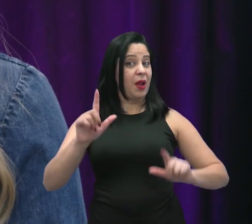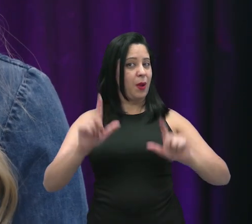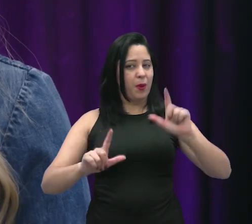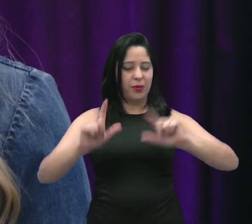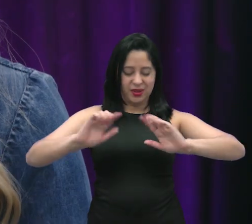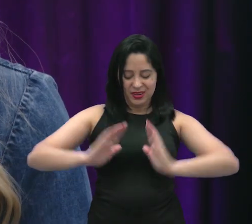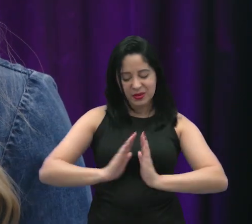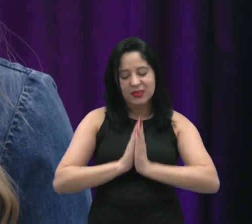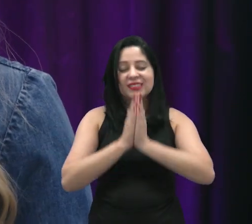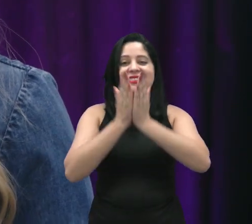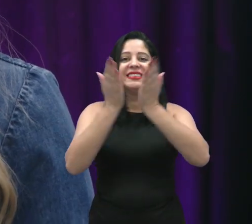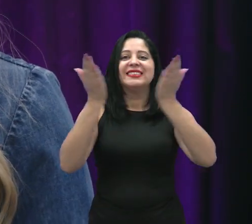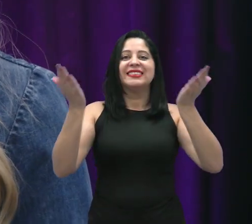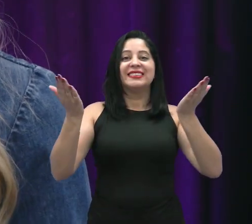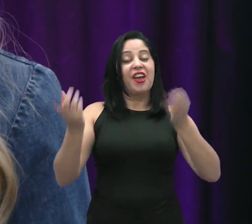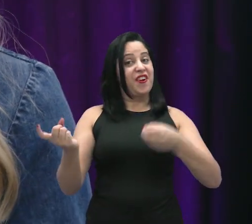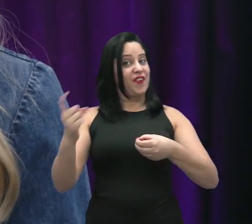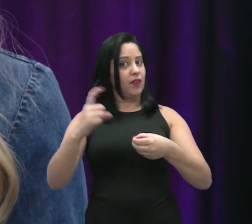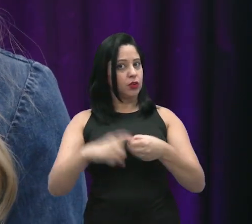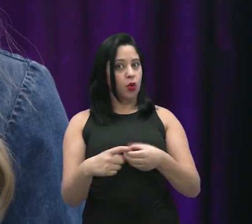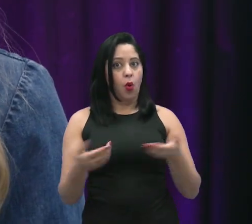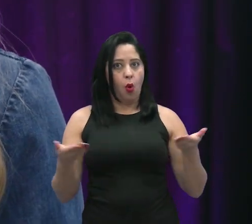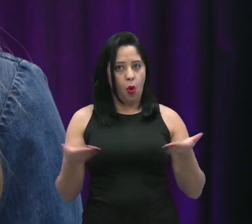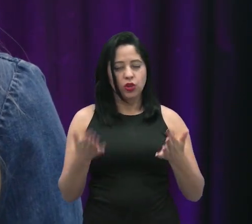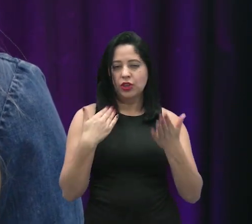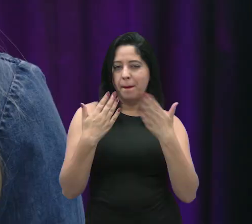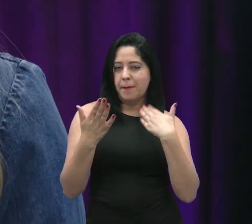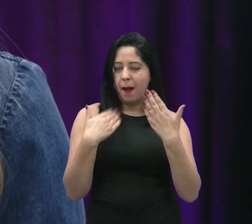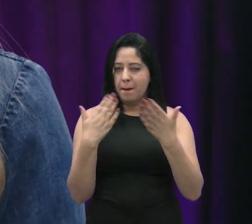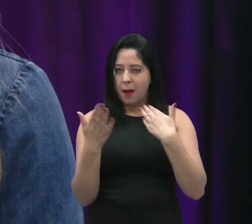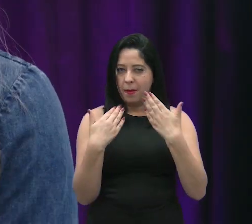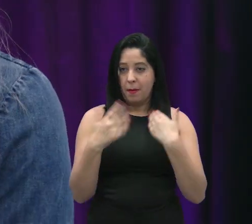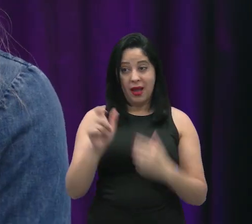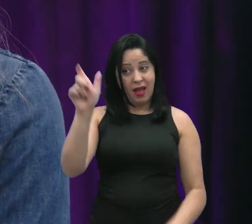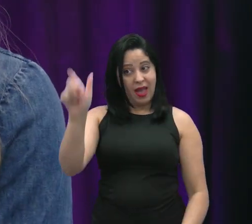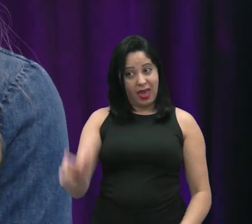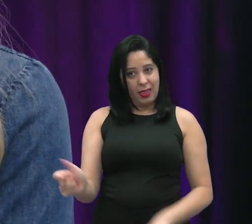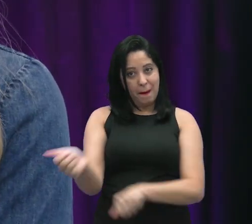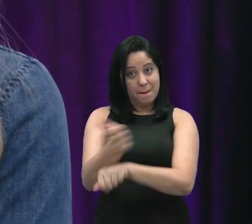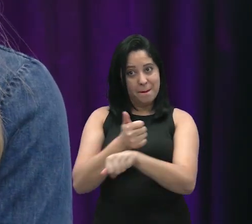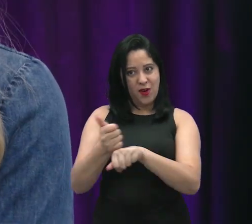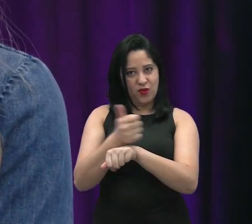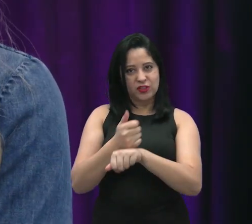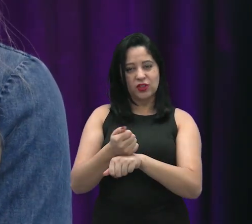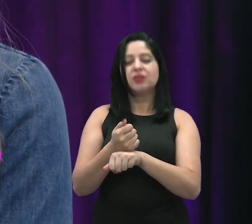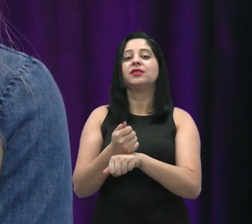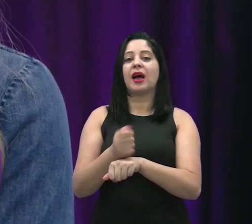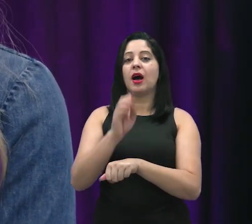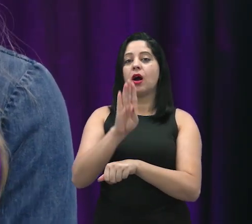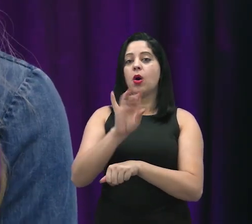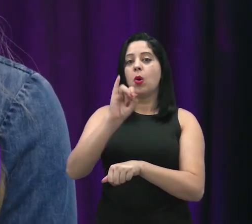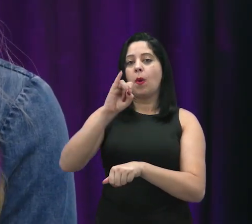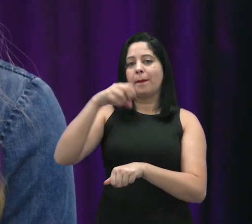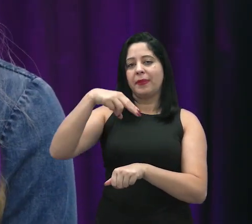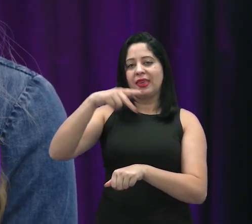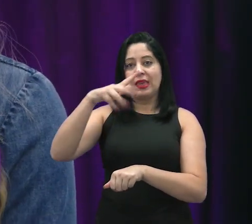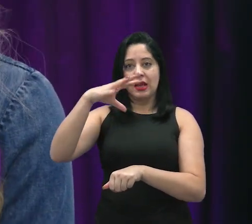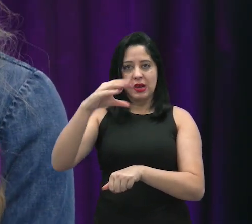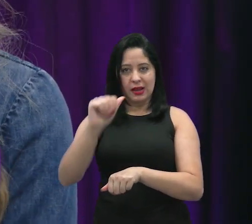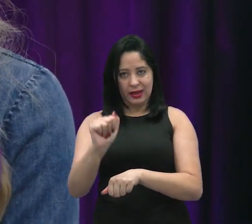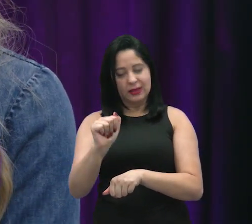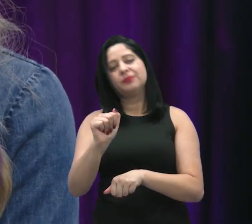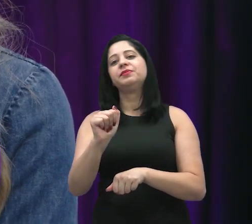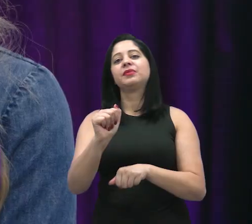Estamos de volta com o programa Inspiração e hoje o nosso bate-papo com o especialista, recebemos Bianca Andrade, psicóloga